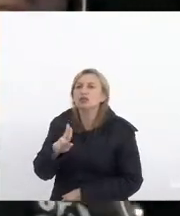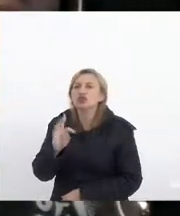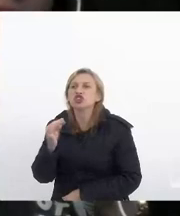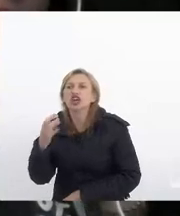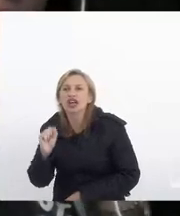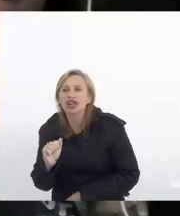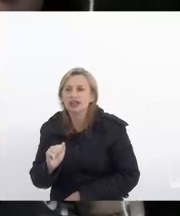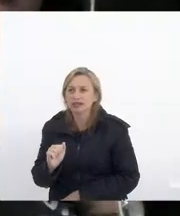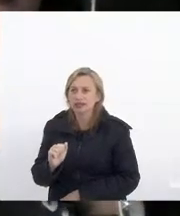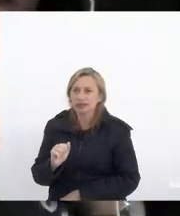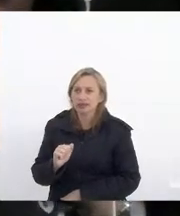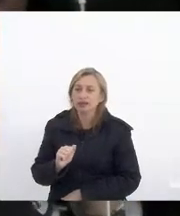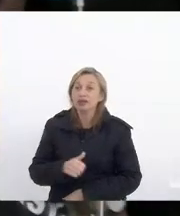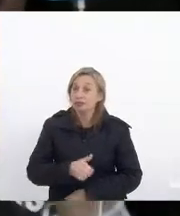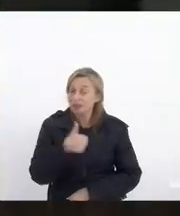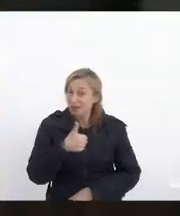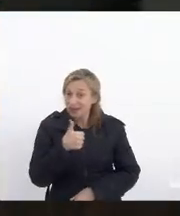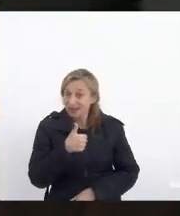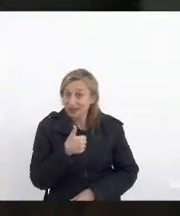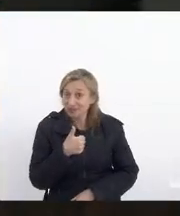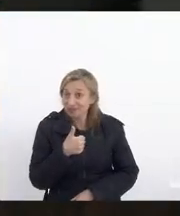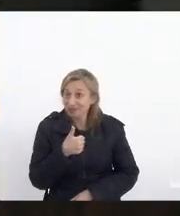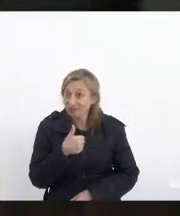Sheila, primeiro,